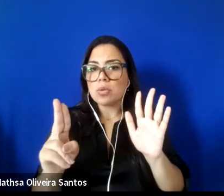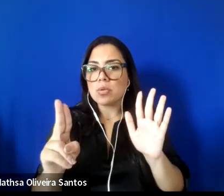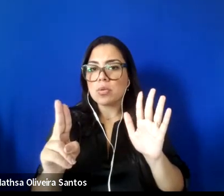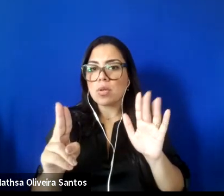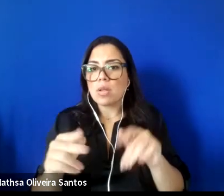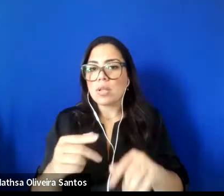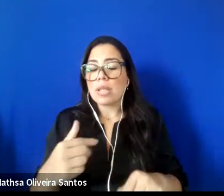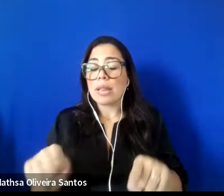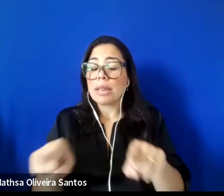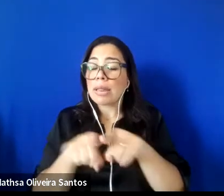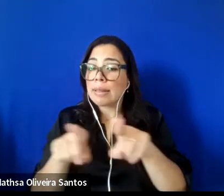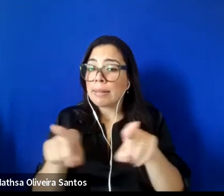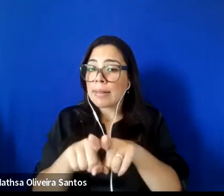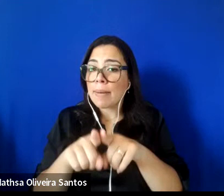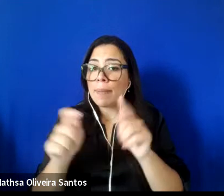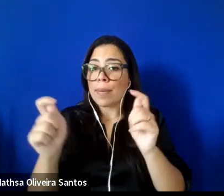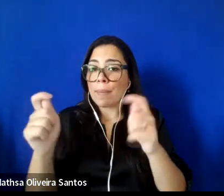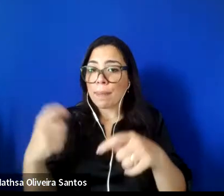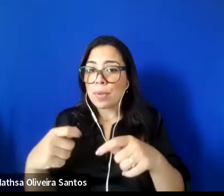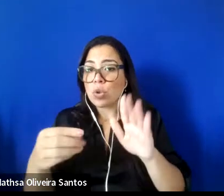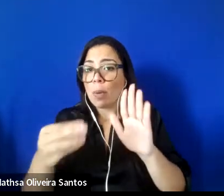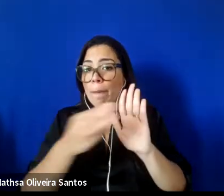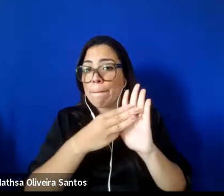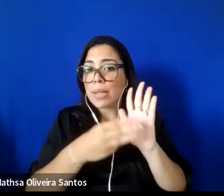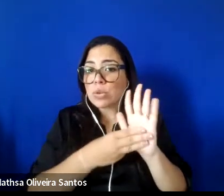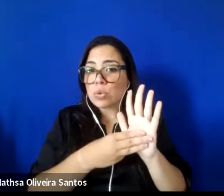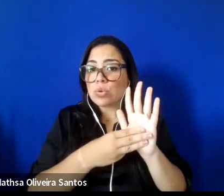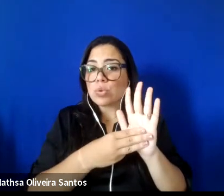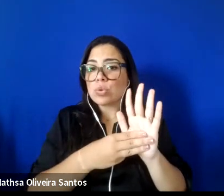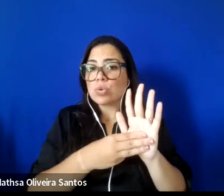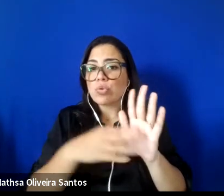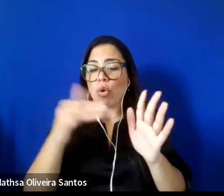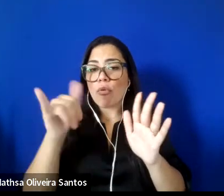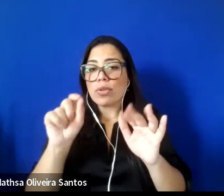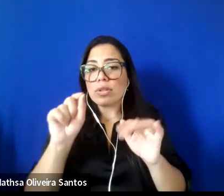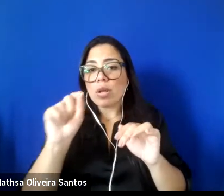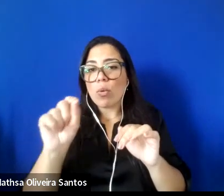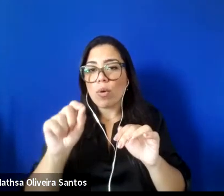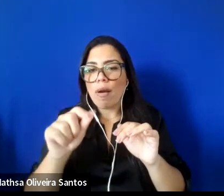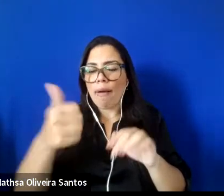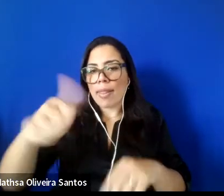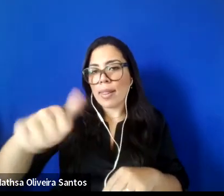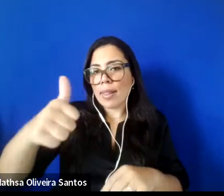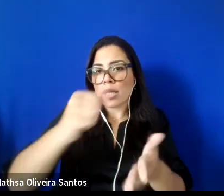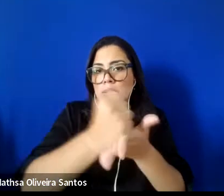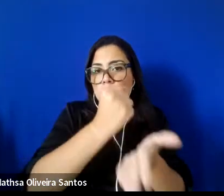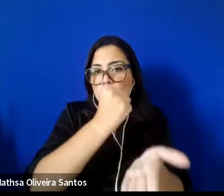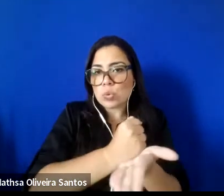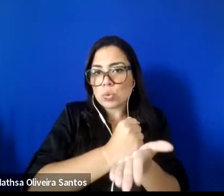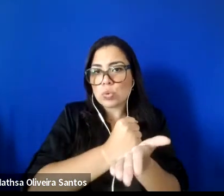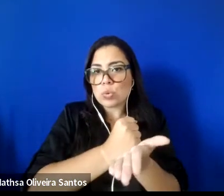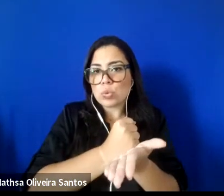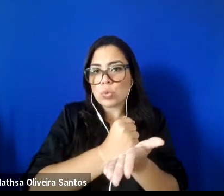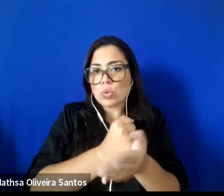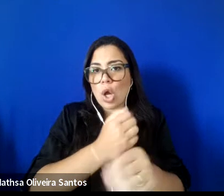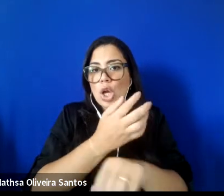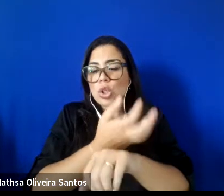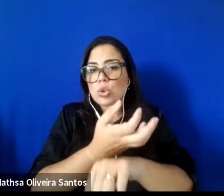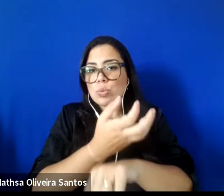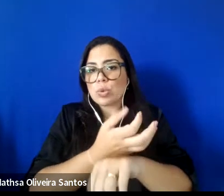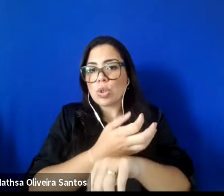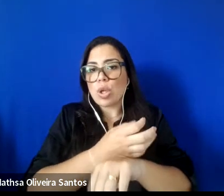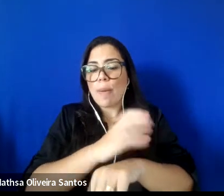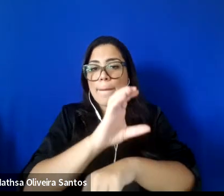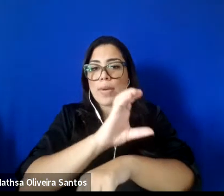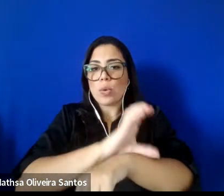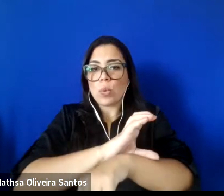corte também metodológico para assentar nossa análise nos contratos disciplinados pelo Código Civil. Por